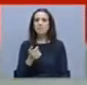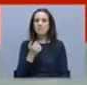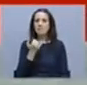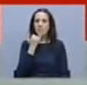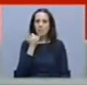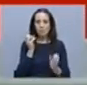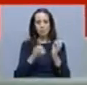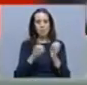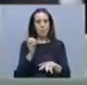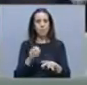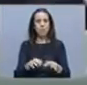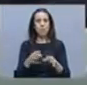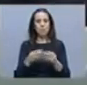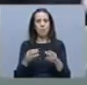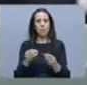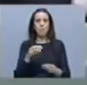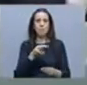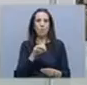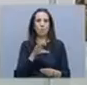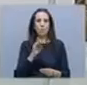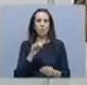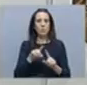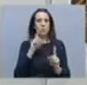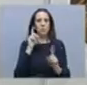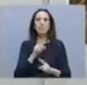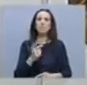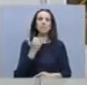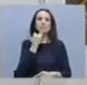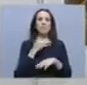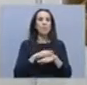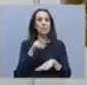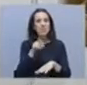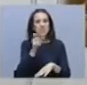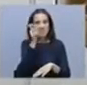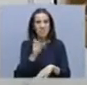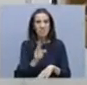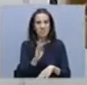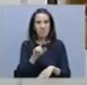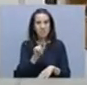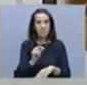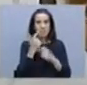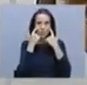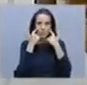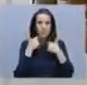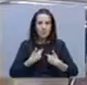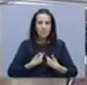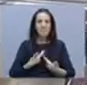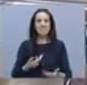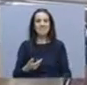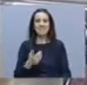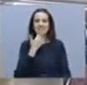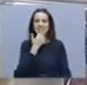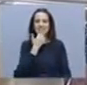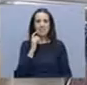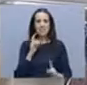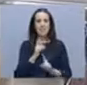não é? Como, esse pode ir aos molhos, como na exatamente. Música. Porque por causa de ti choram os meus olhos, Filipe. Exatamente. Três folhas de louro?